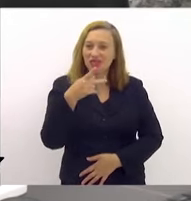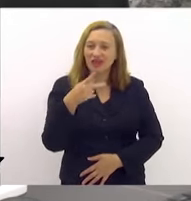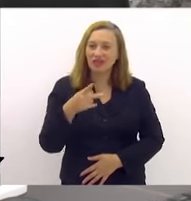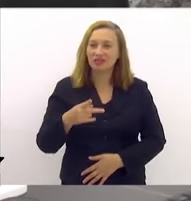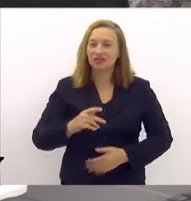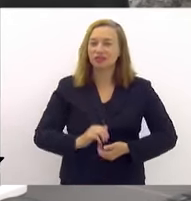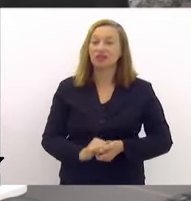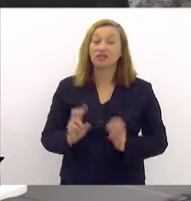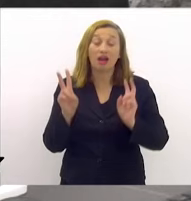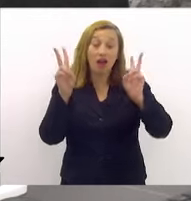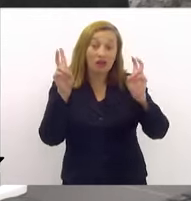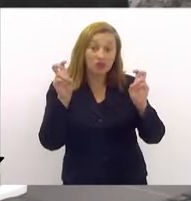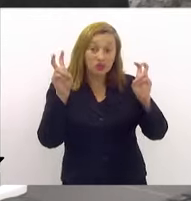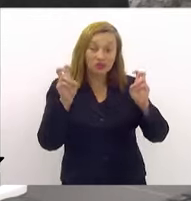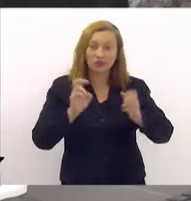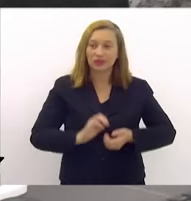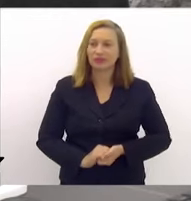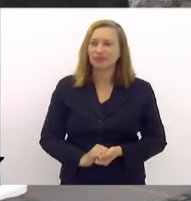item que